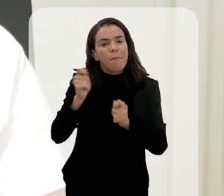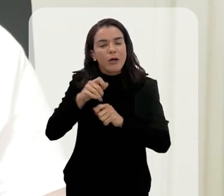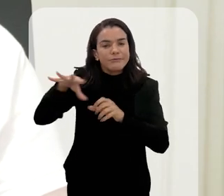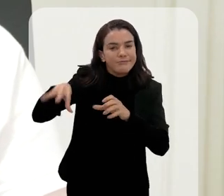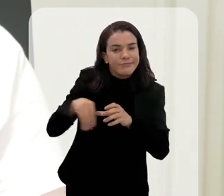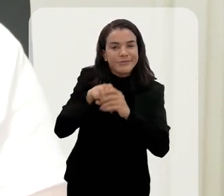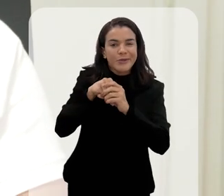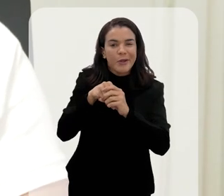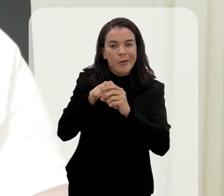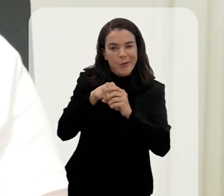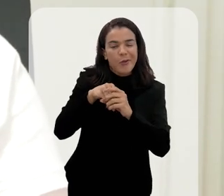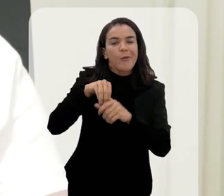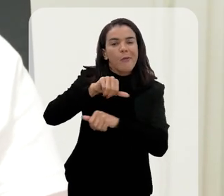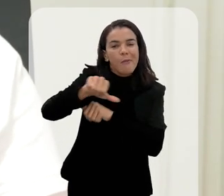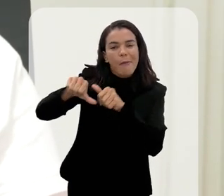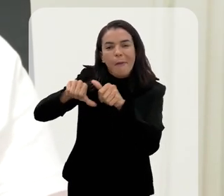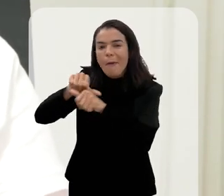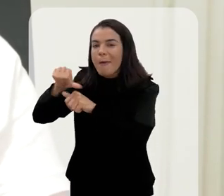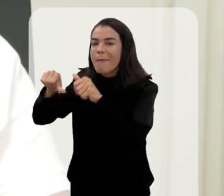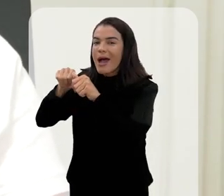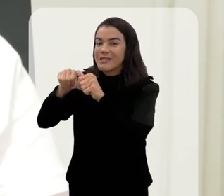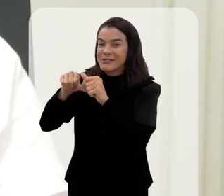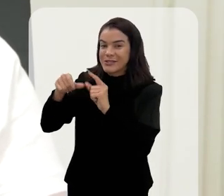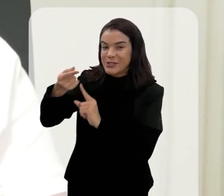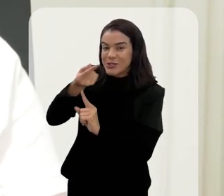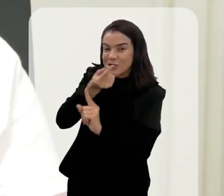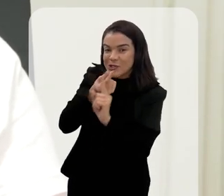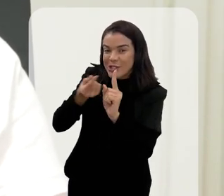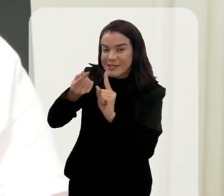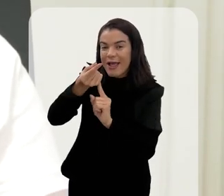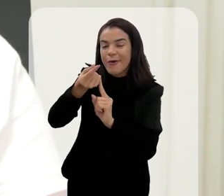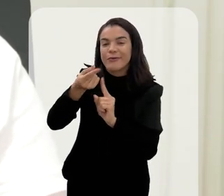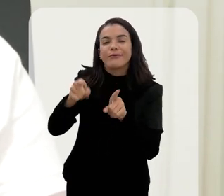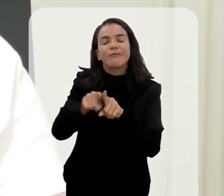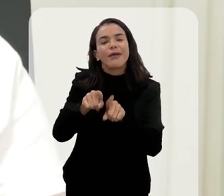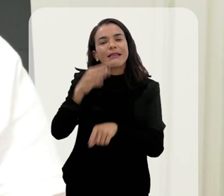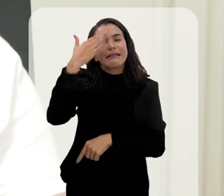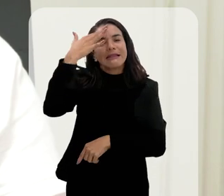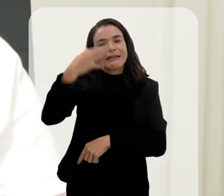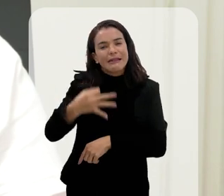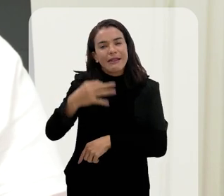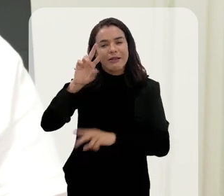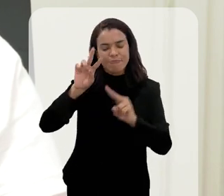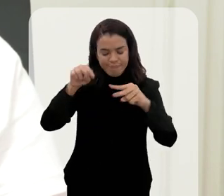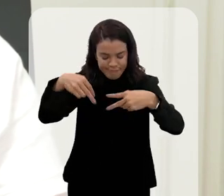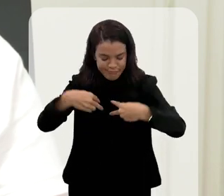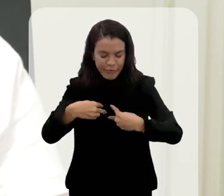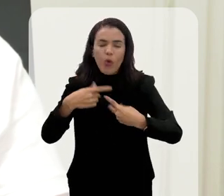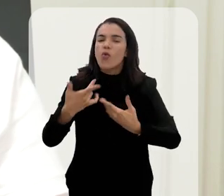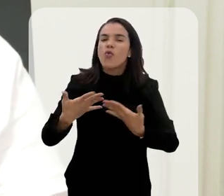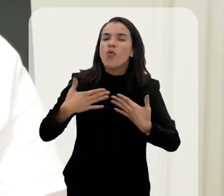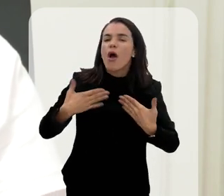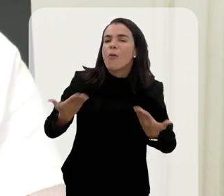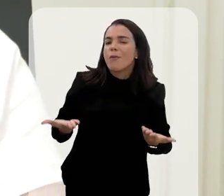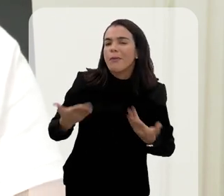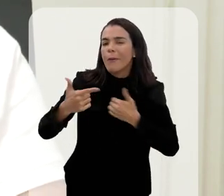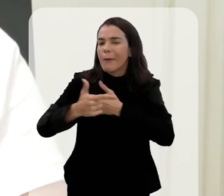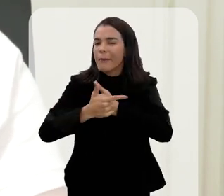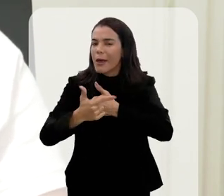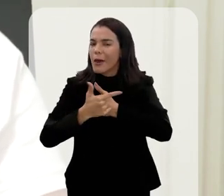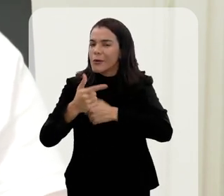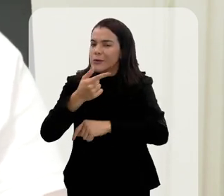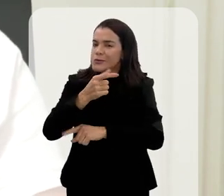possam estar inseridas nesse processo de geração de renda, é importante que elas entendam qual é o papel delas, que elas